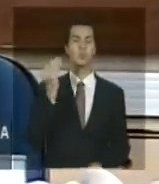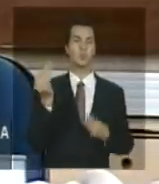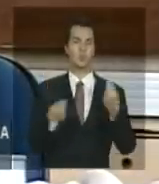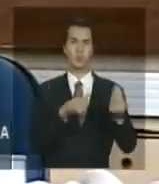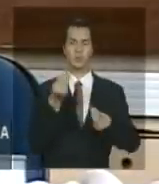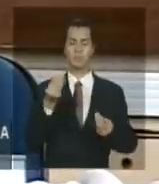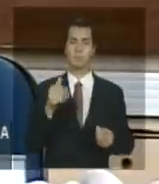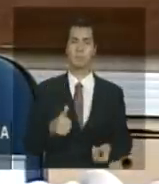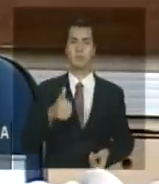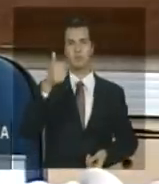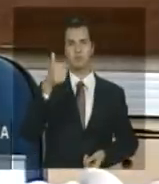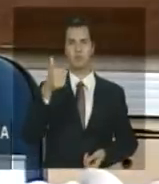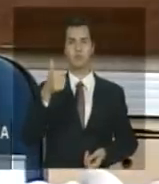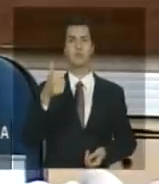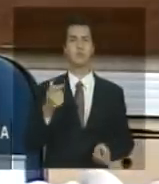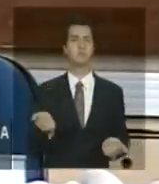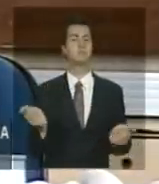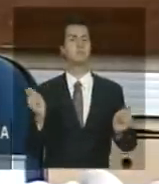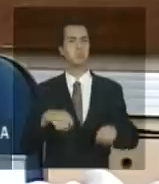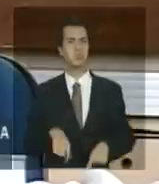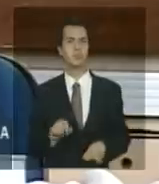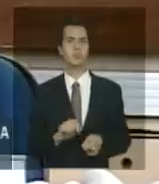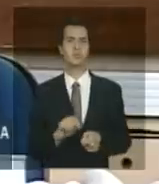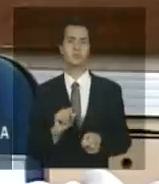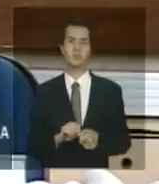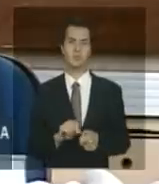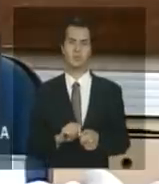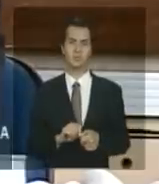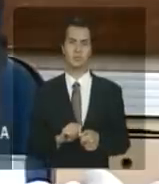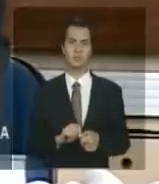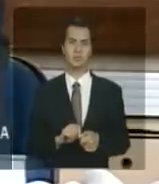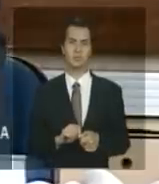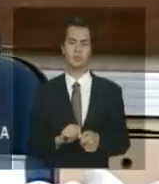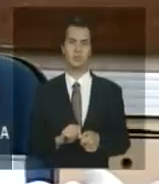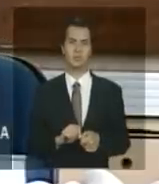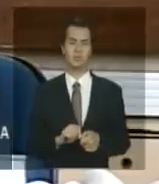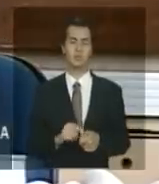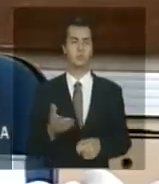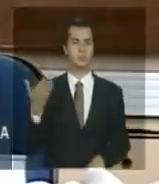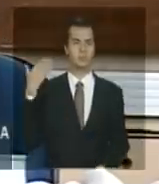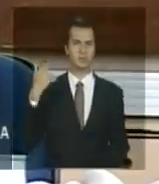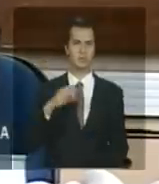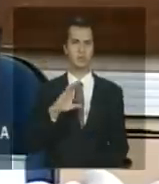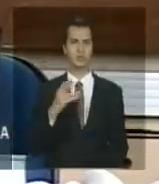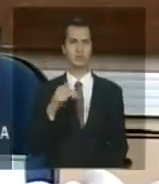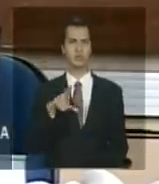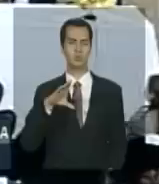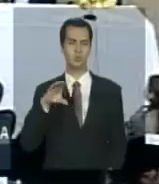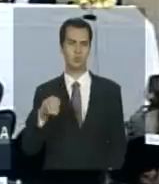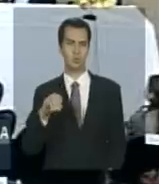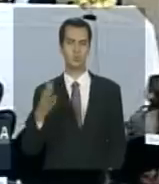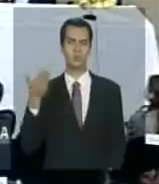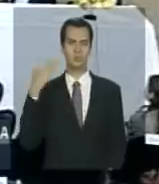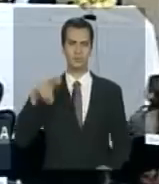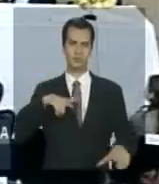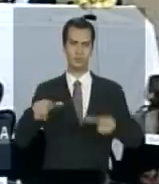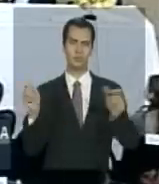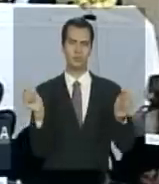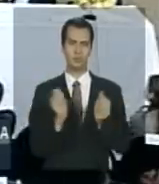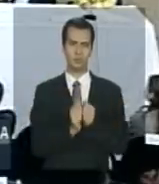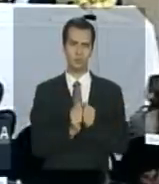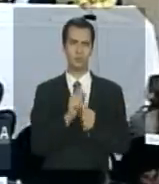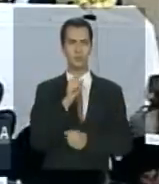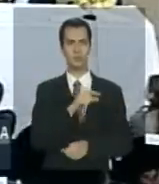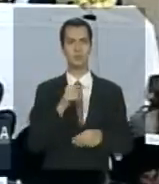mais e melhor com menos. É possível fazer, ainda quando o Chico estava lá no Ministério do Planejamento, era secretário